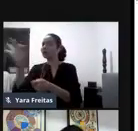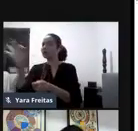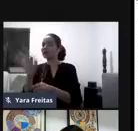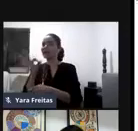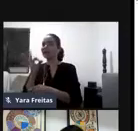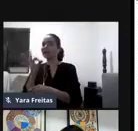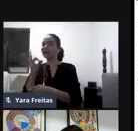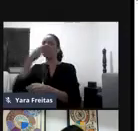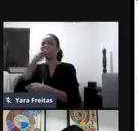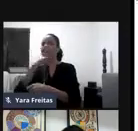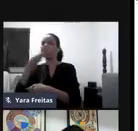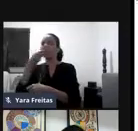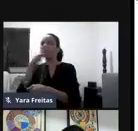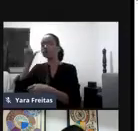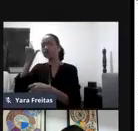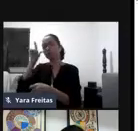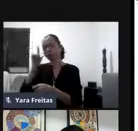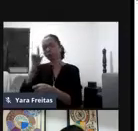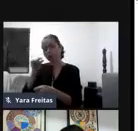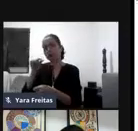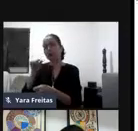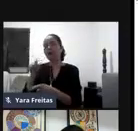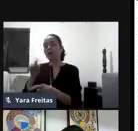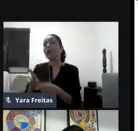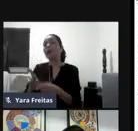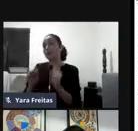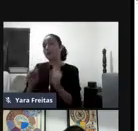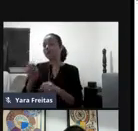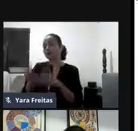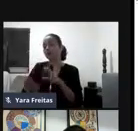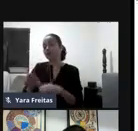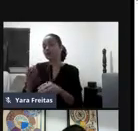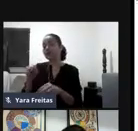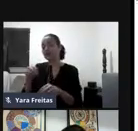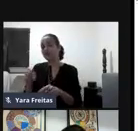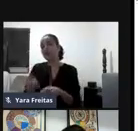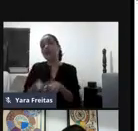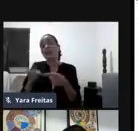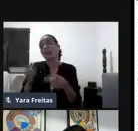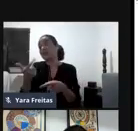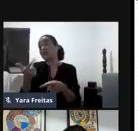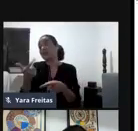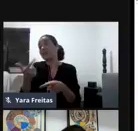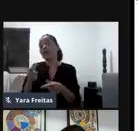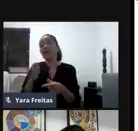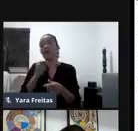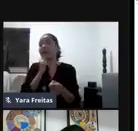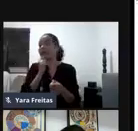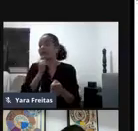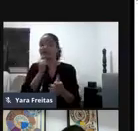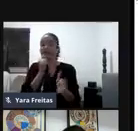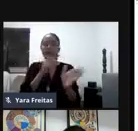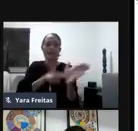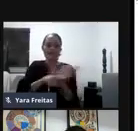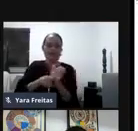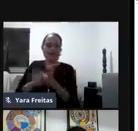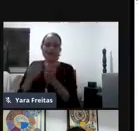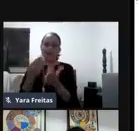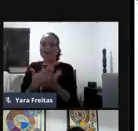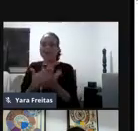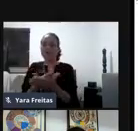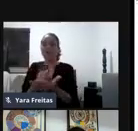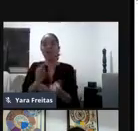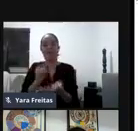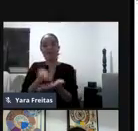esse risco, tá? Possivelmente sim, mas ainda é objeto de muitos estudos.